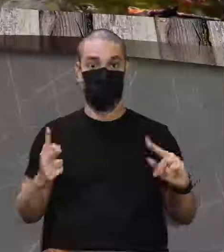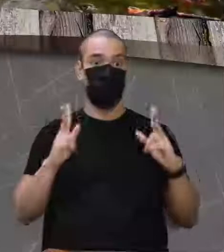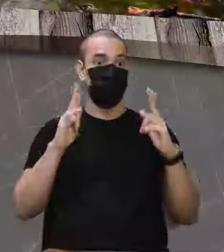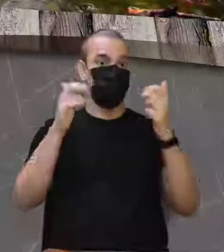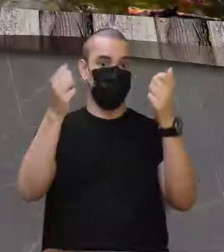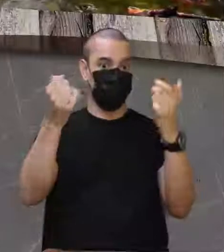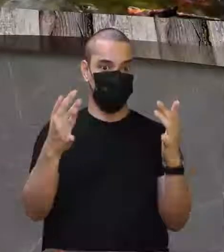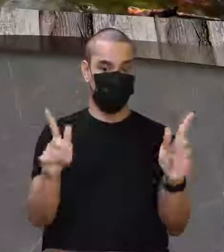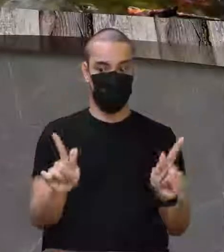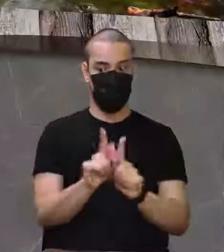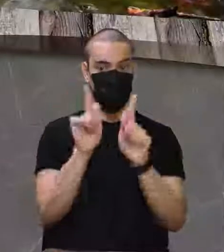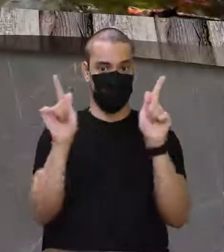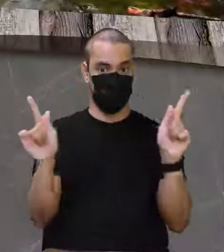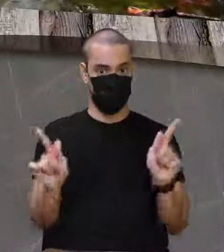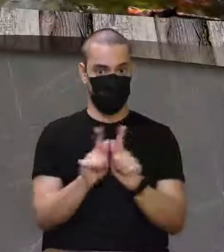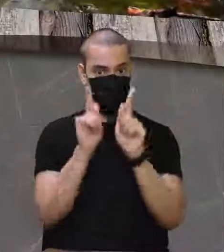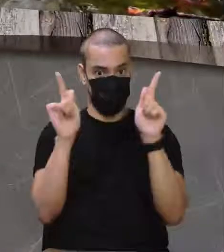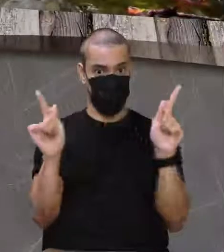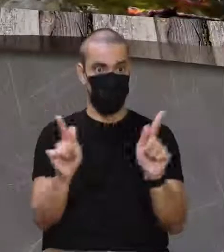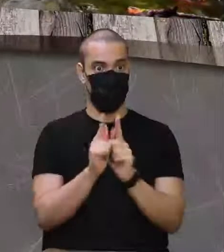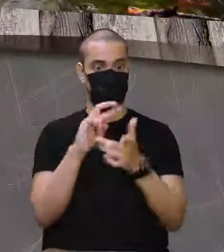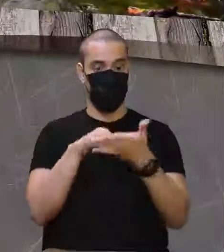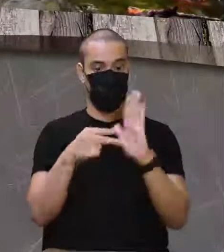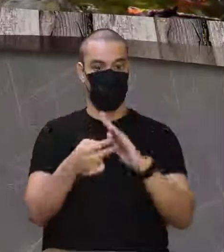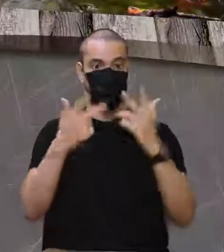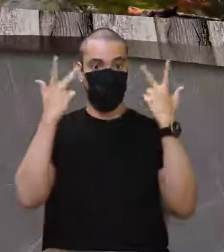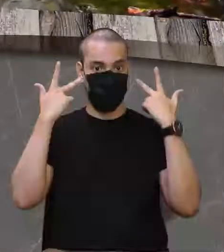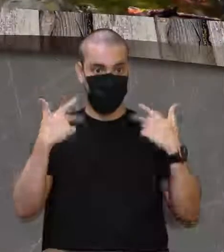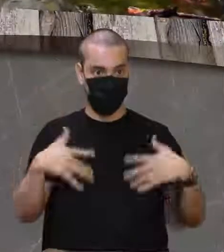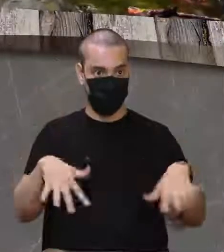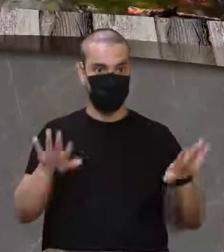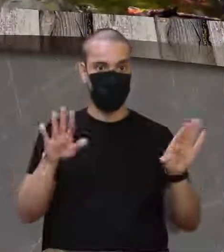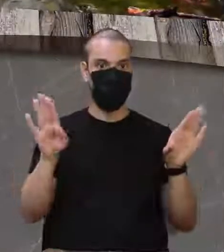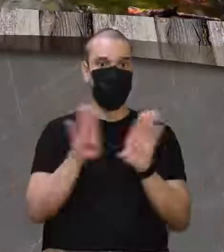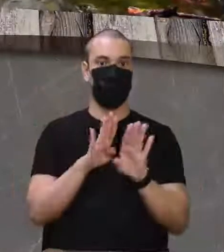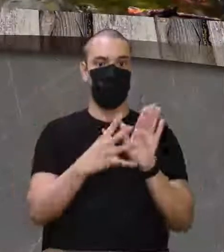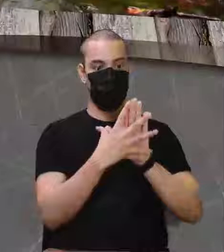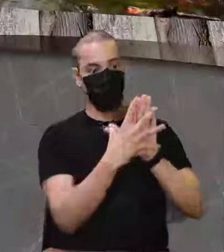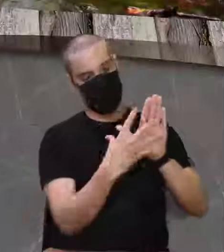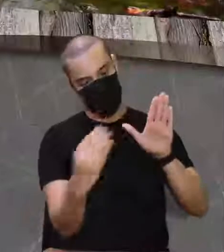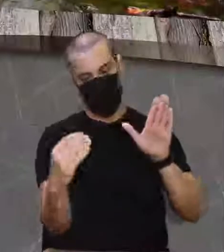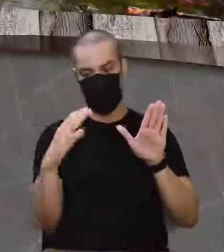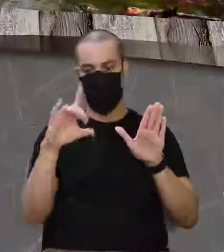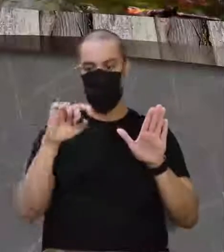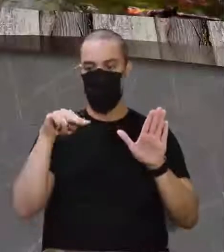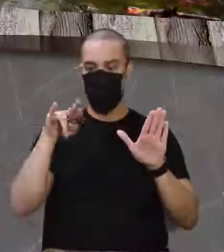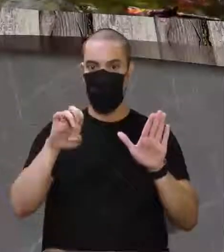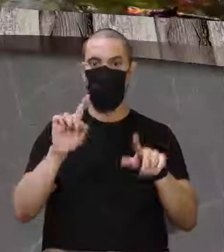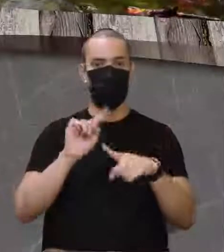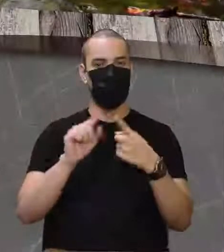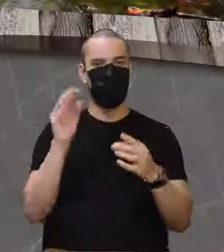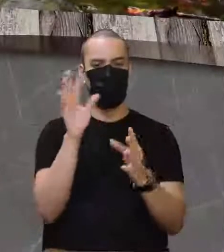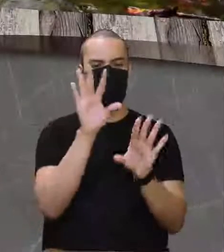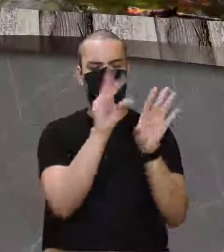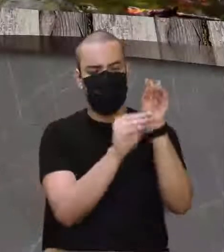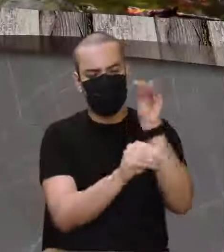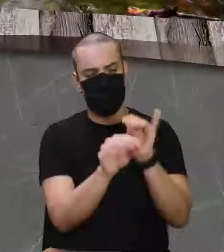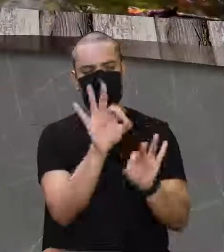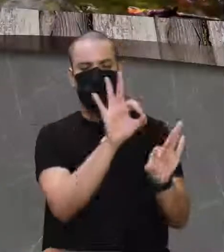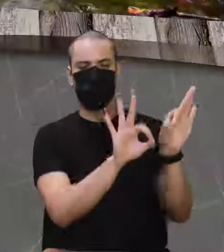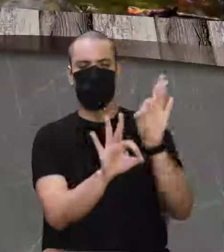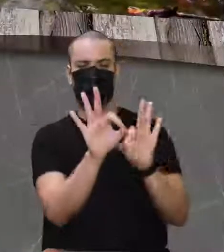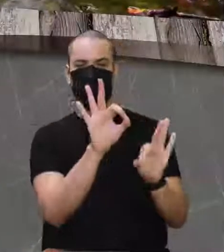falei, dos gêmeos, que é um fator natural. E no caso de um clone, que aí já é um fator manipulado, aí tudo vai ser a mesma